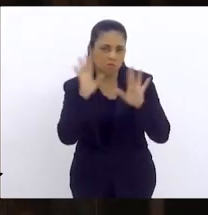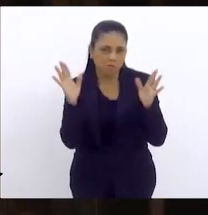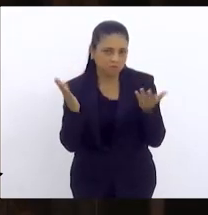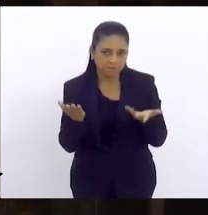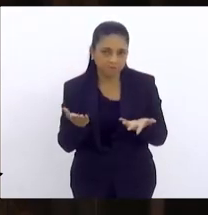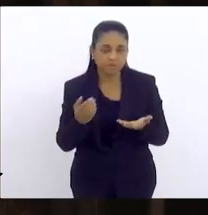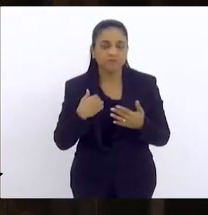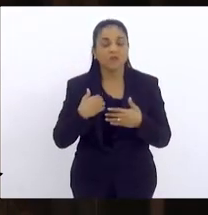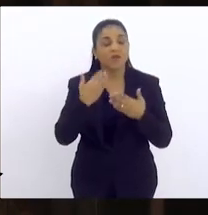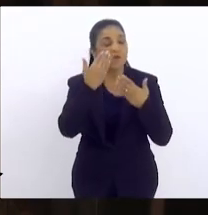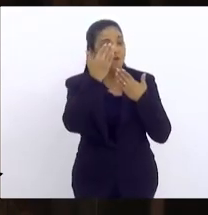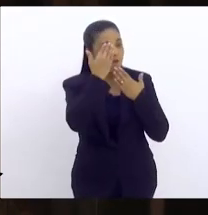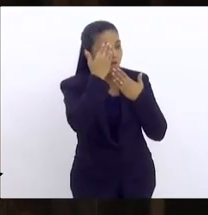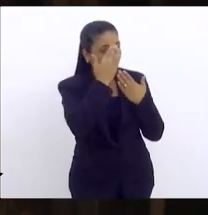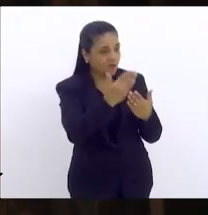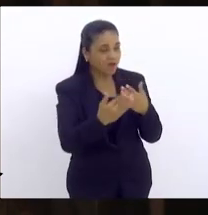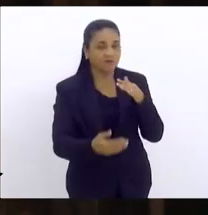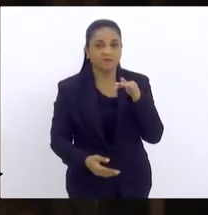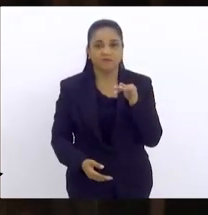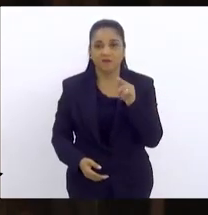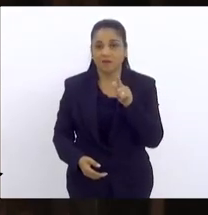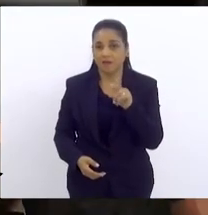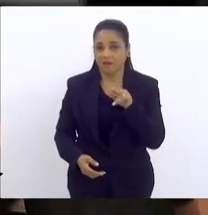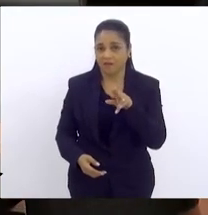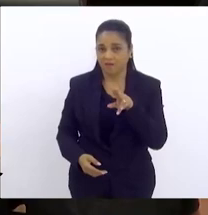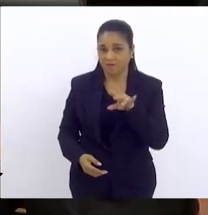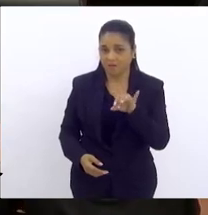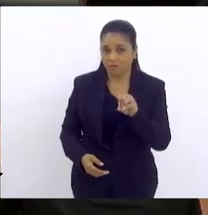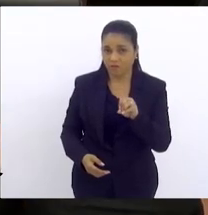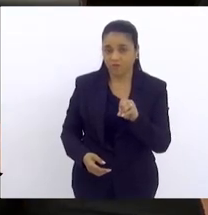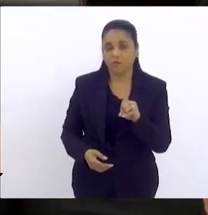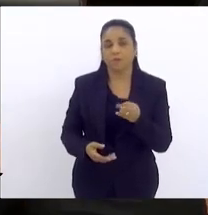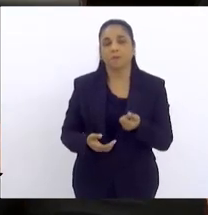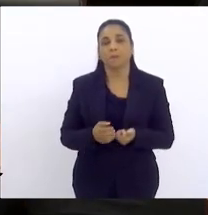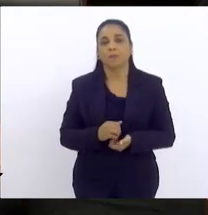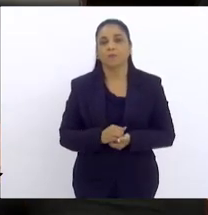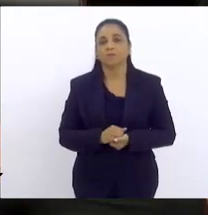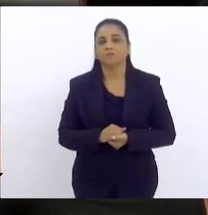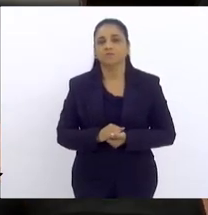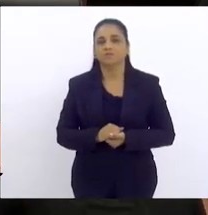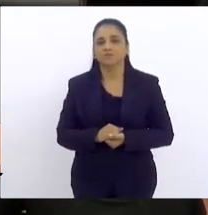Muito obrigado Doutor Flávio alguns esclarecimento